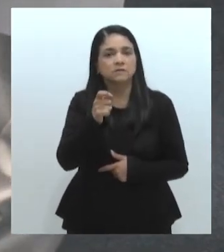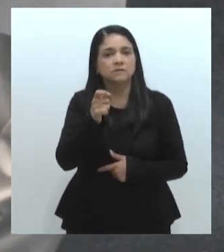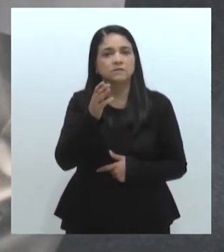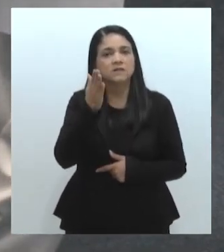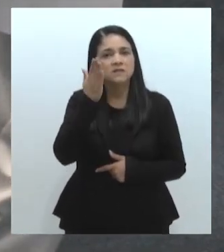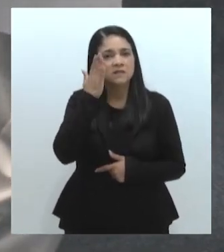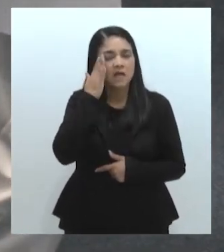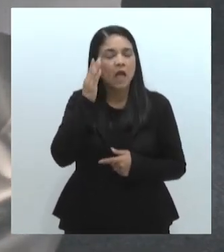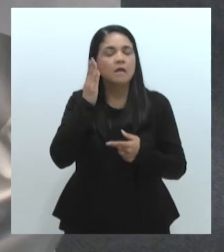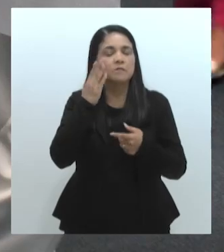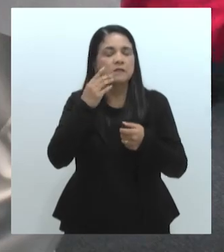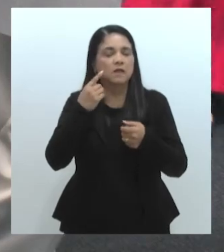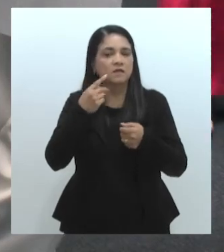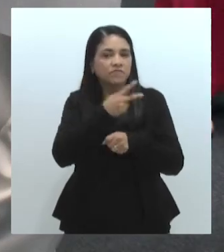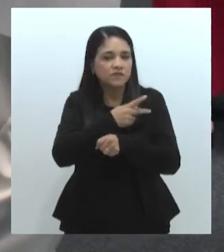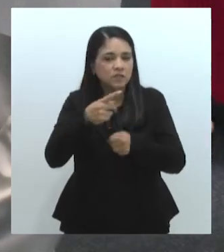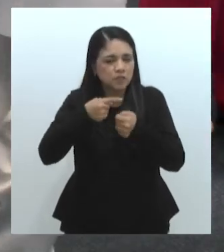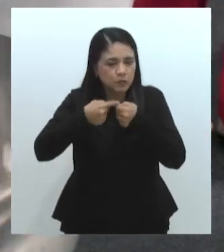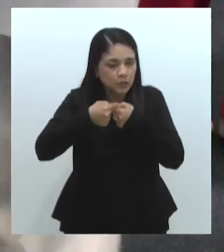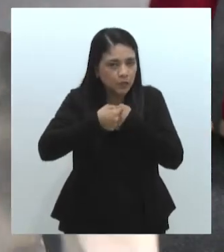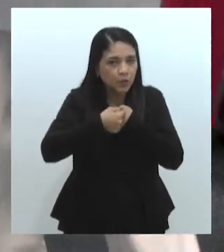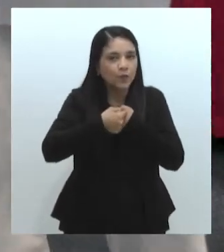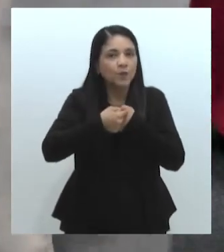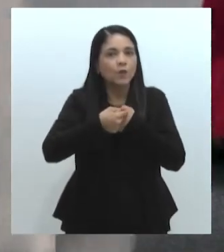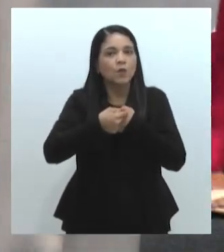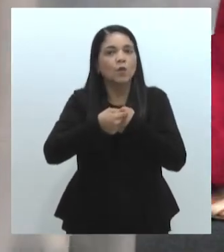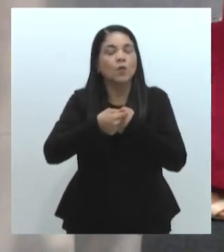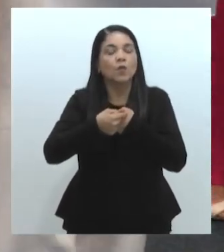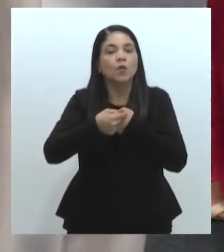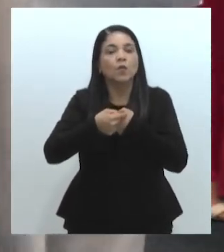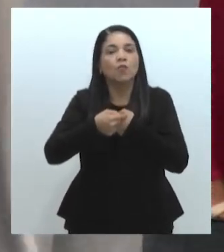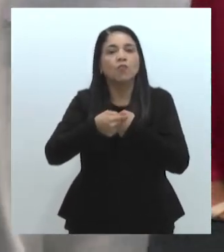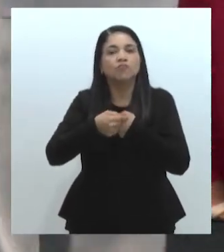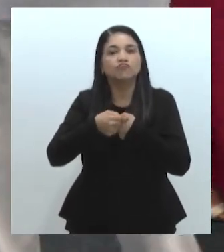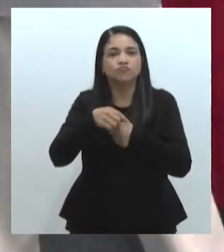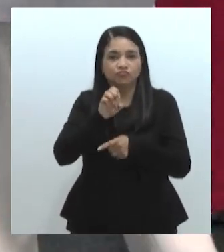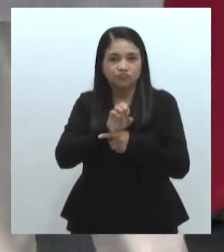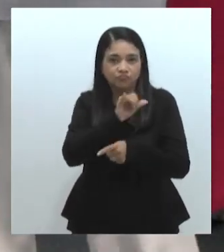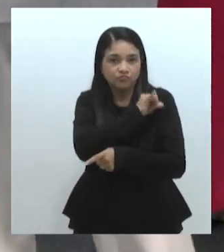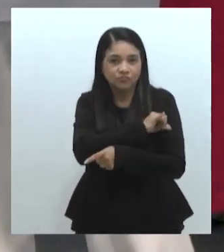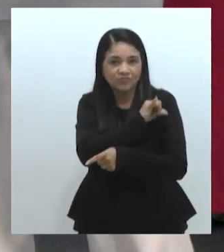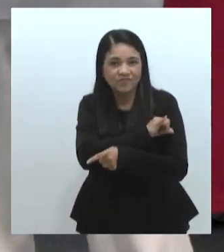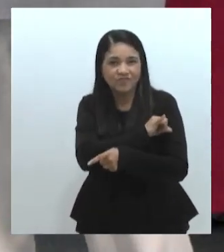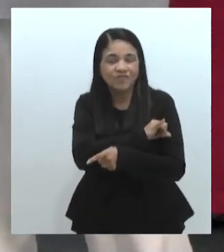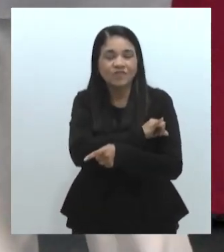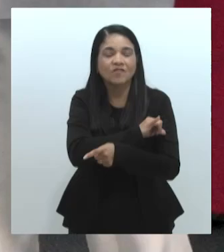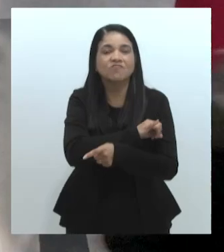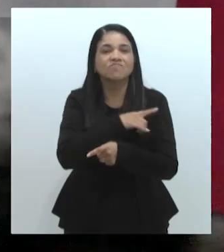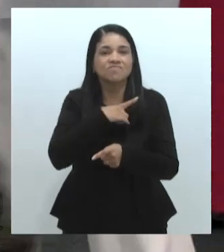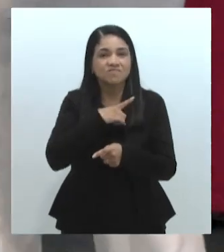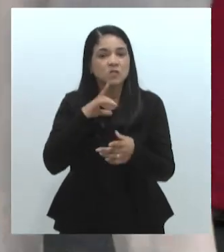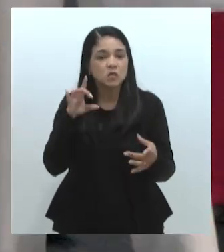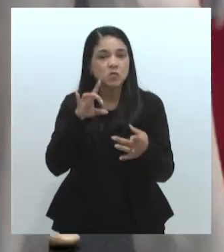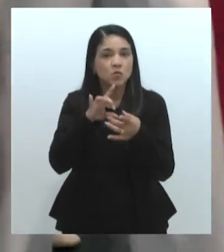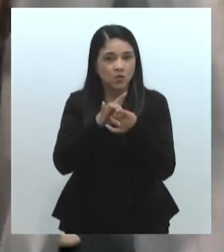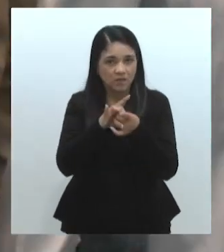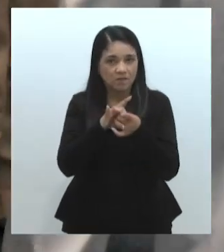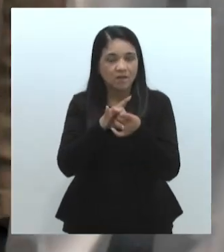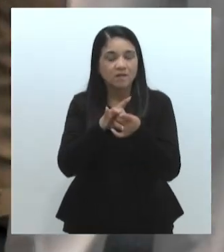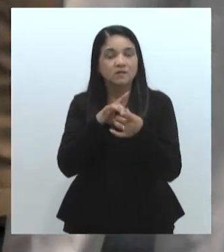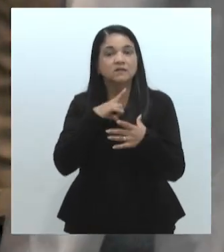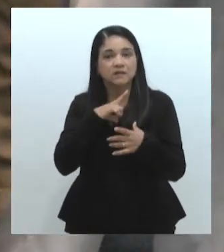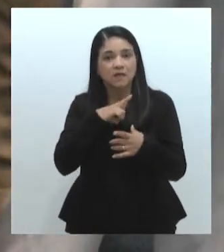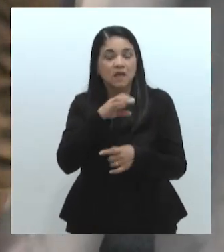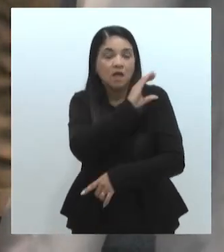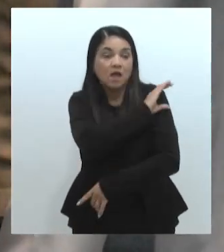nossos interiores sabe que o norte e o noroeste do nosso estado são extremamente sinérgicos e conectados. E que